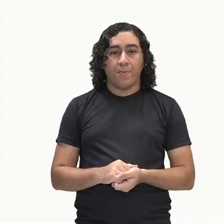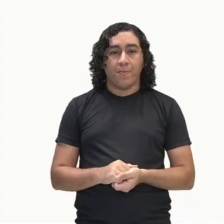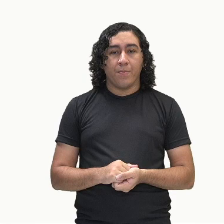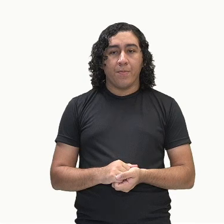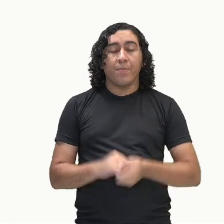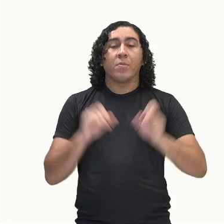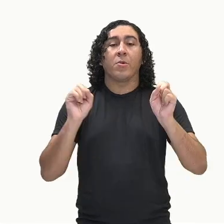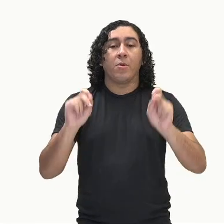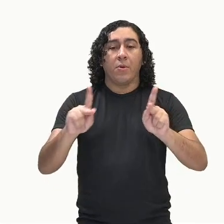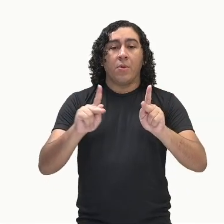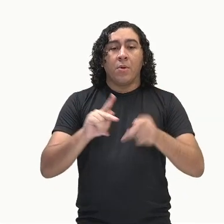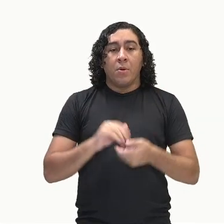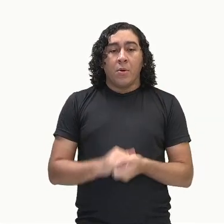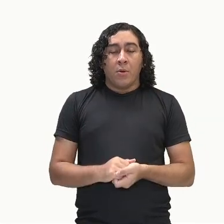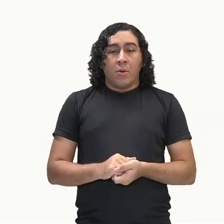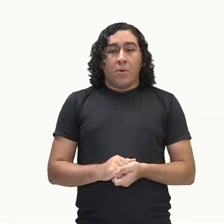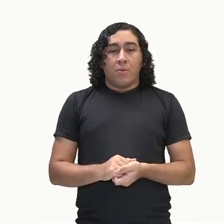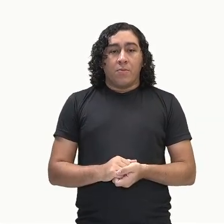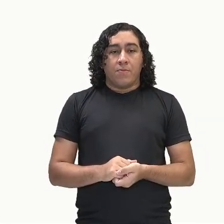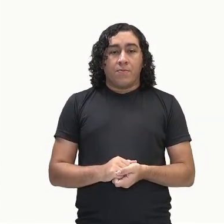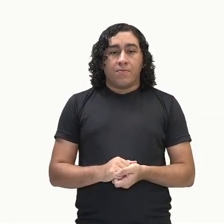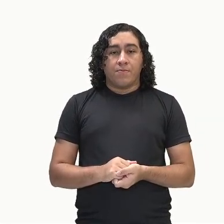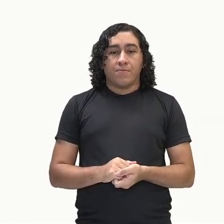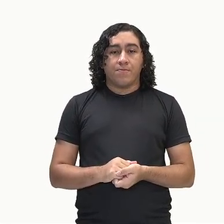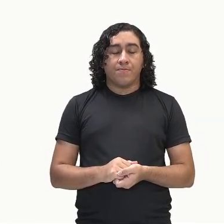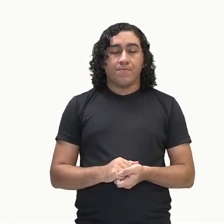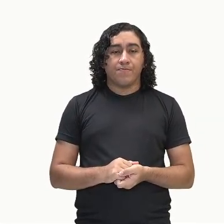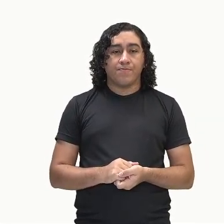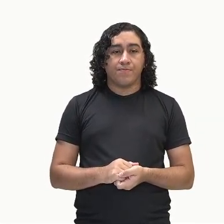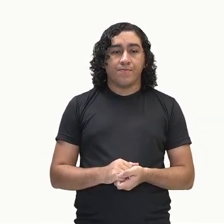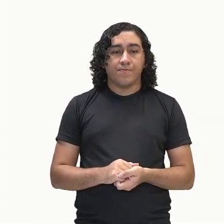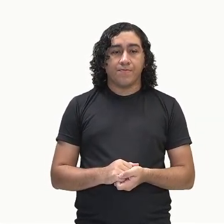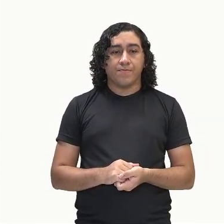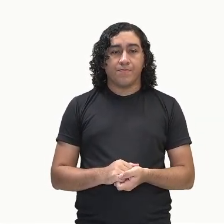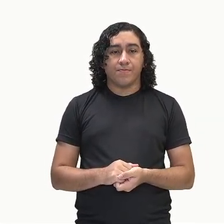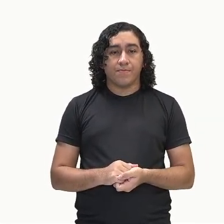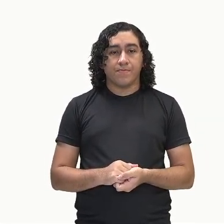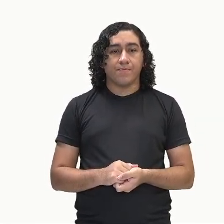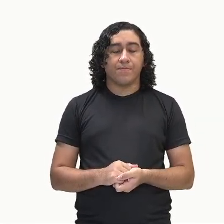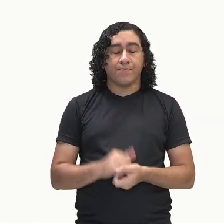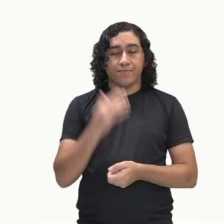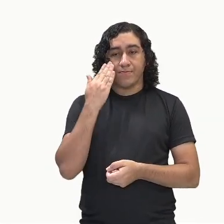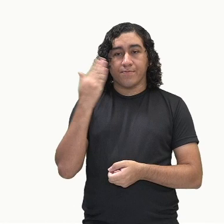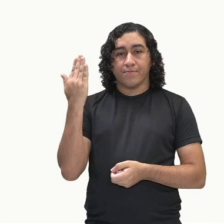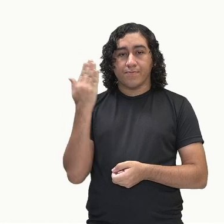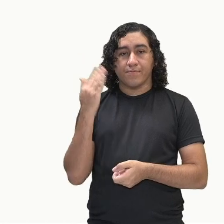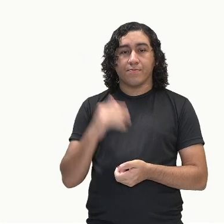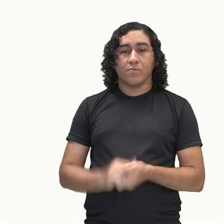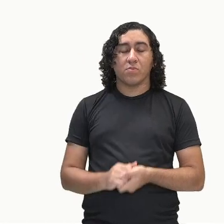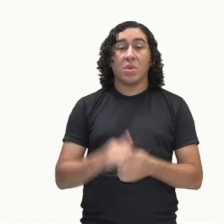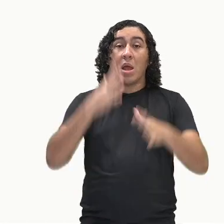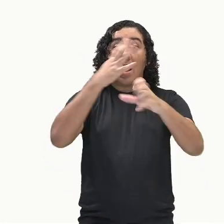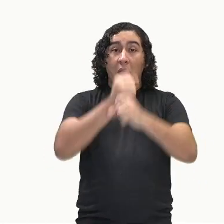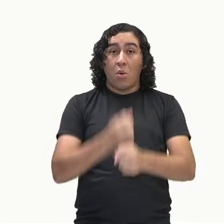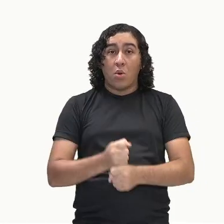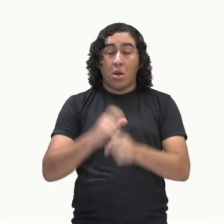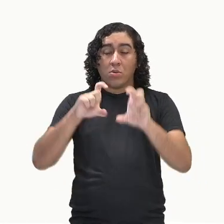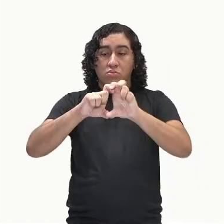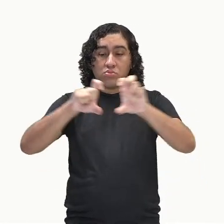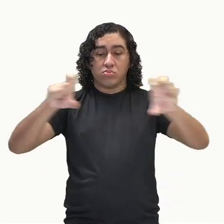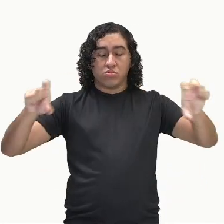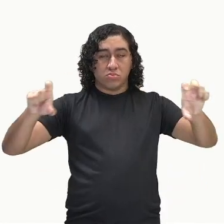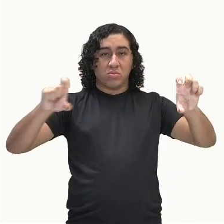bem. Então, na próxima cartela aqui, ó, você deseja calcular o 30º termo, ou